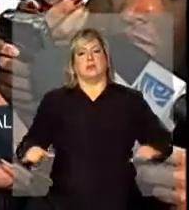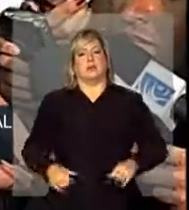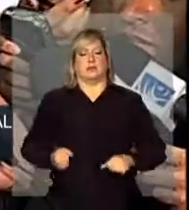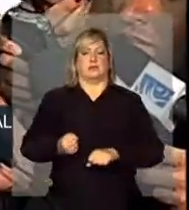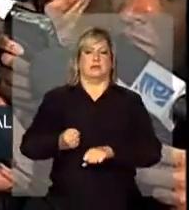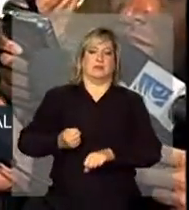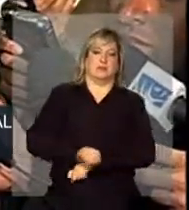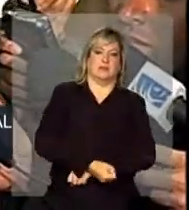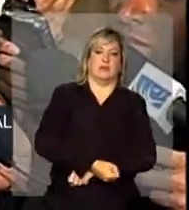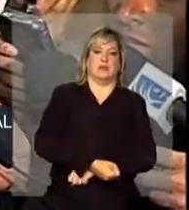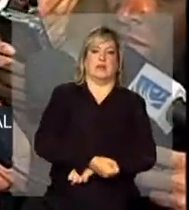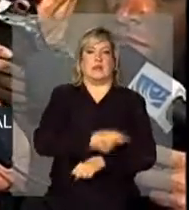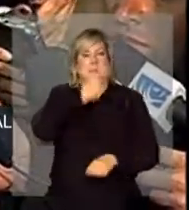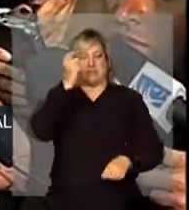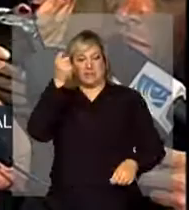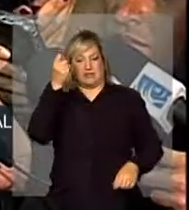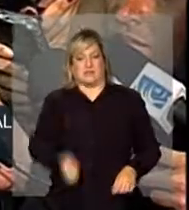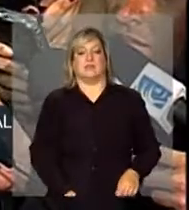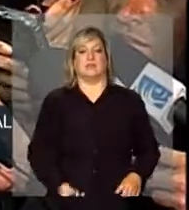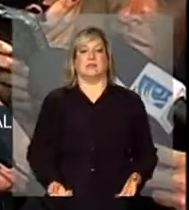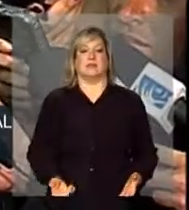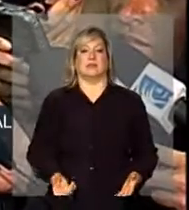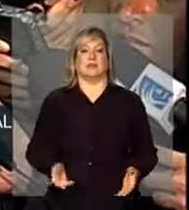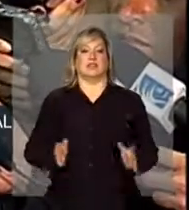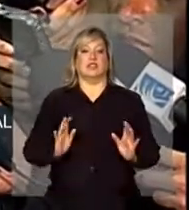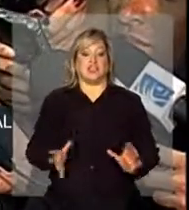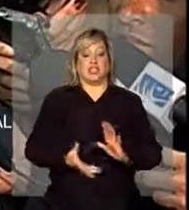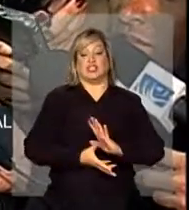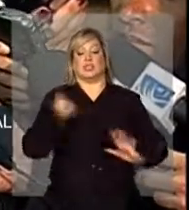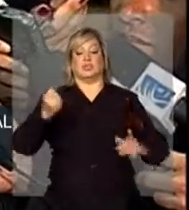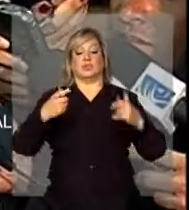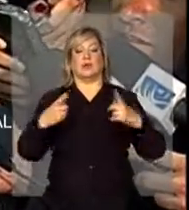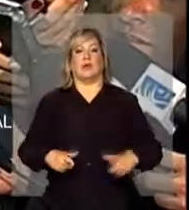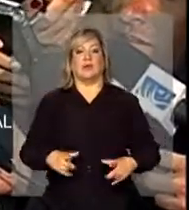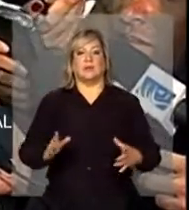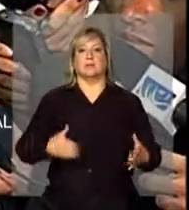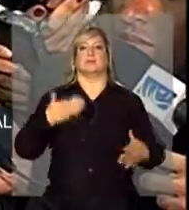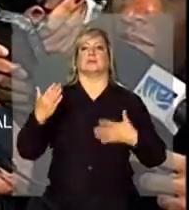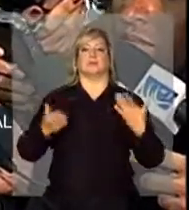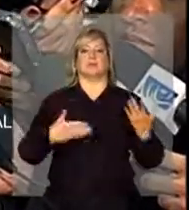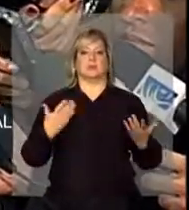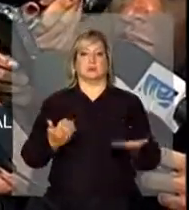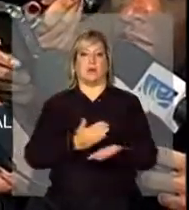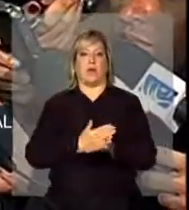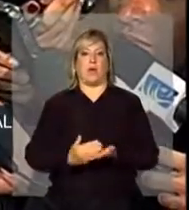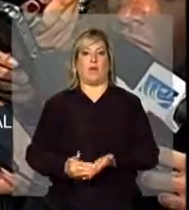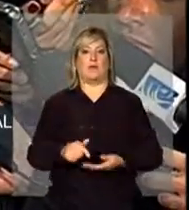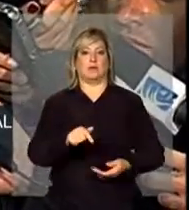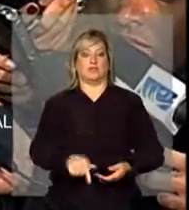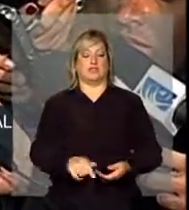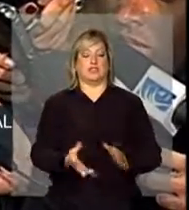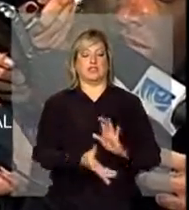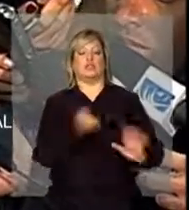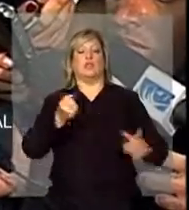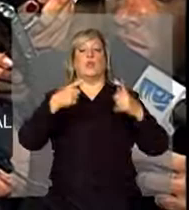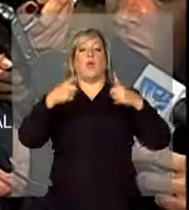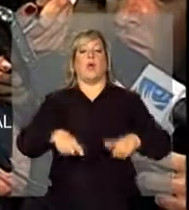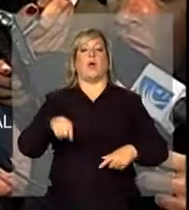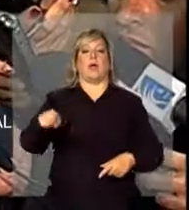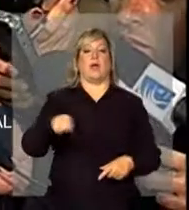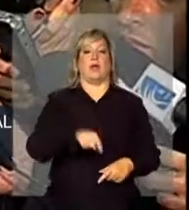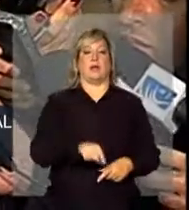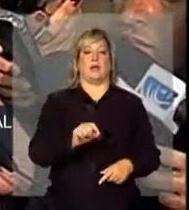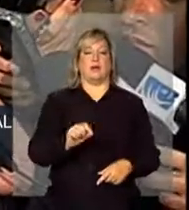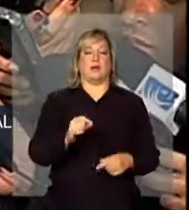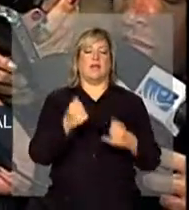Ele massacra a pessoa já retirada do território. O começo do aliciamento nós já percebemos, é aquela forma